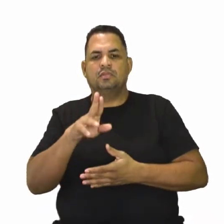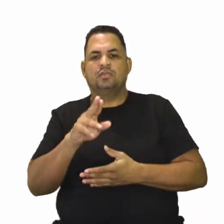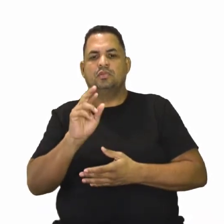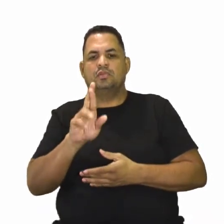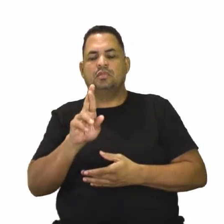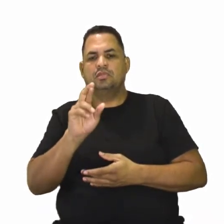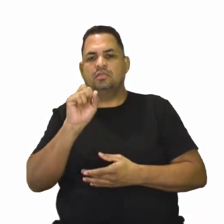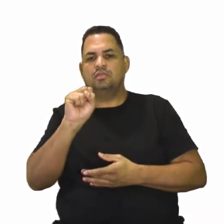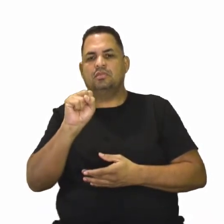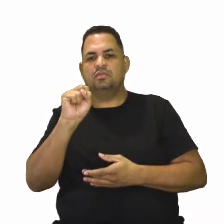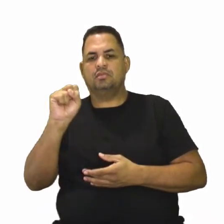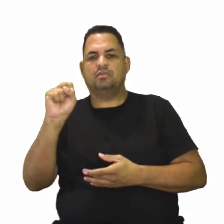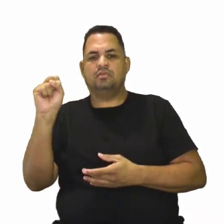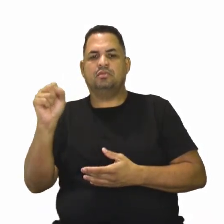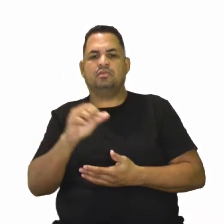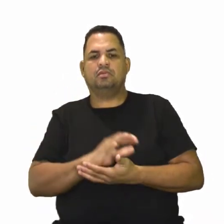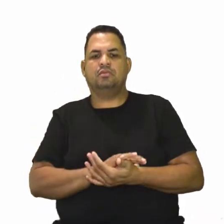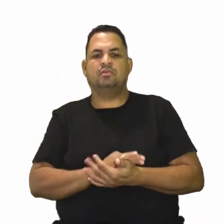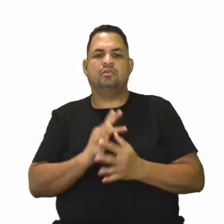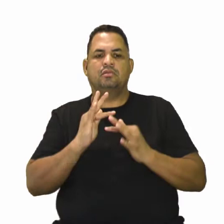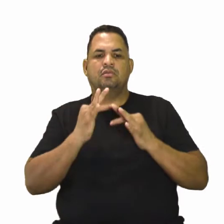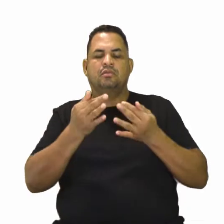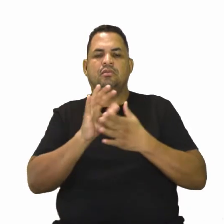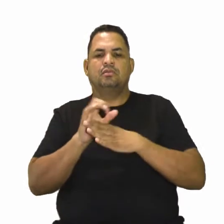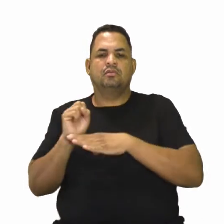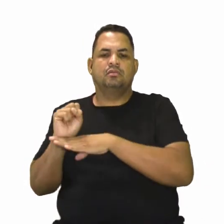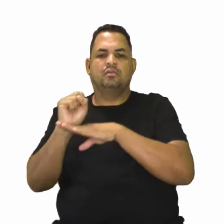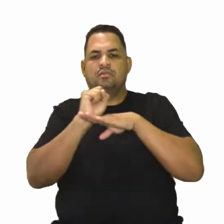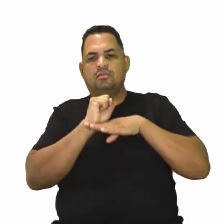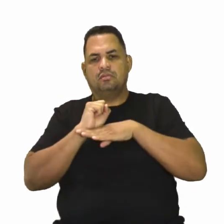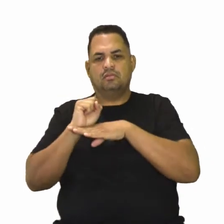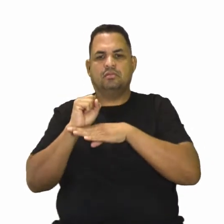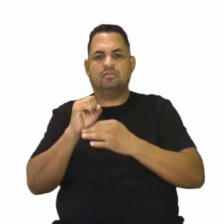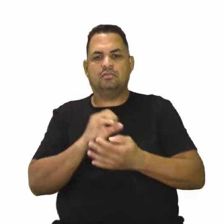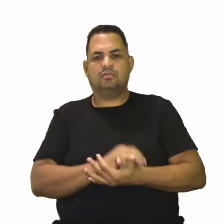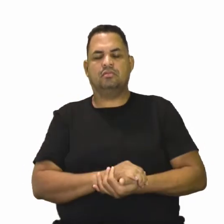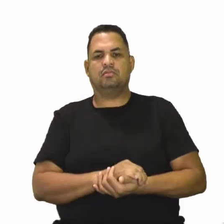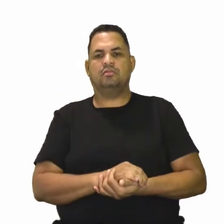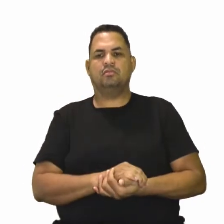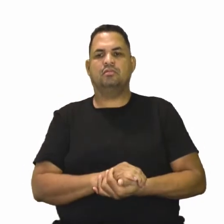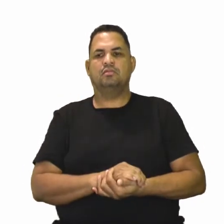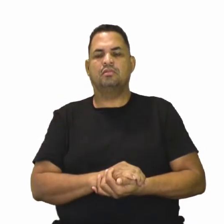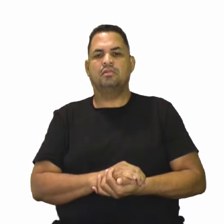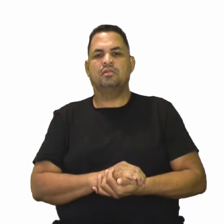Soviética, o fim do socialismo.